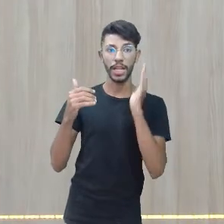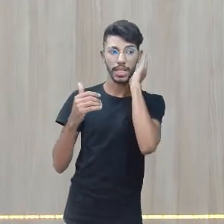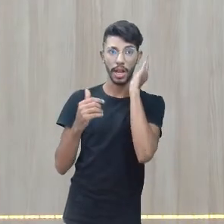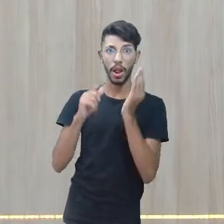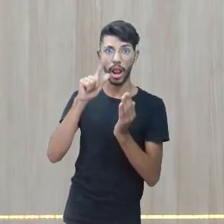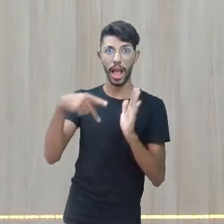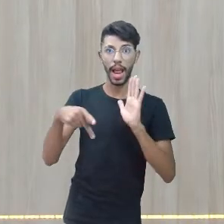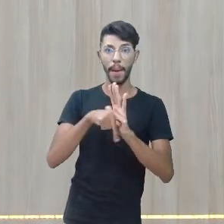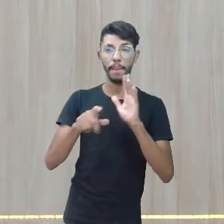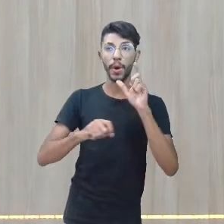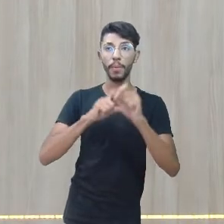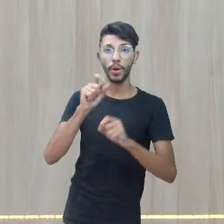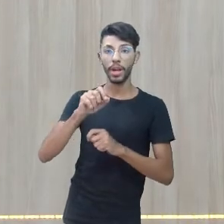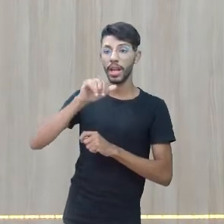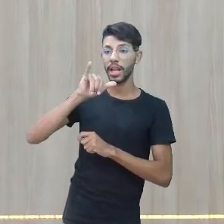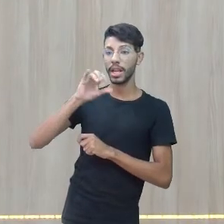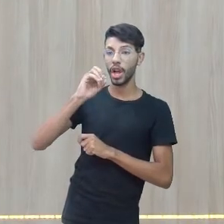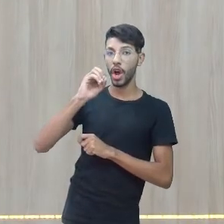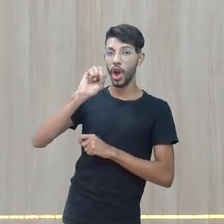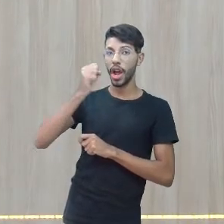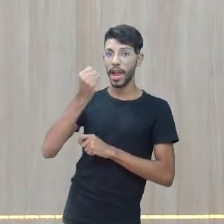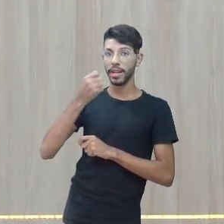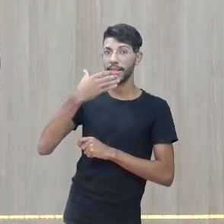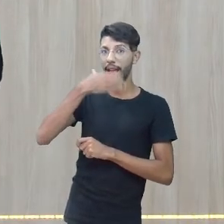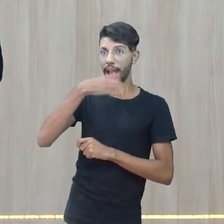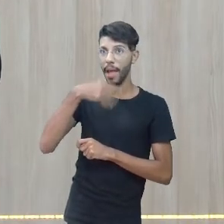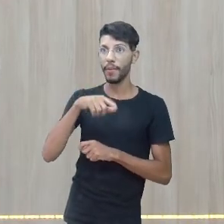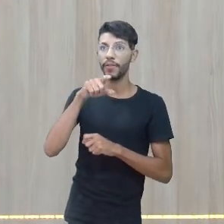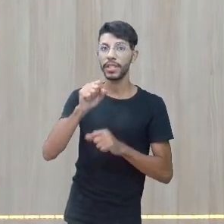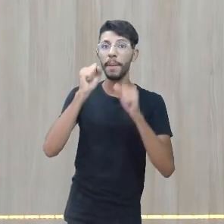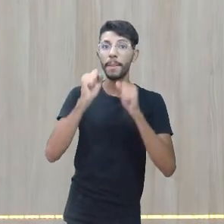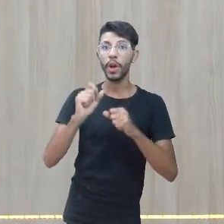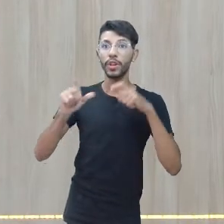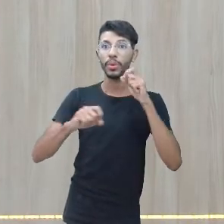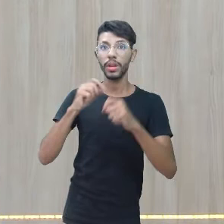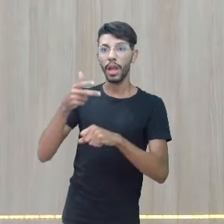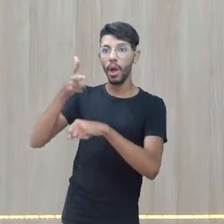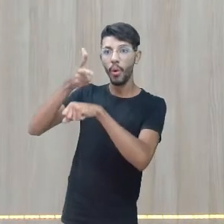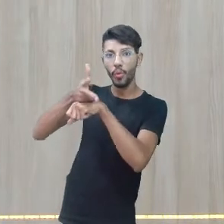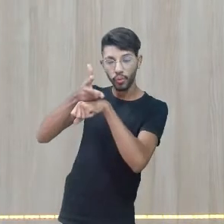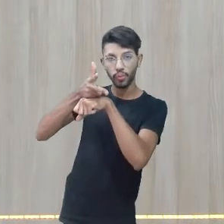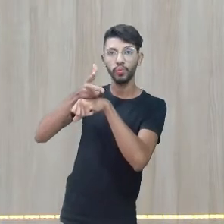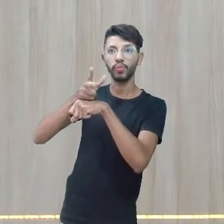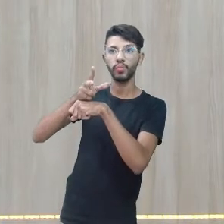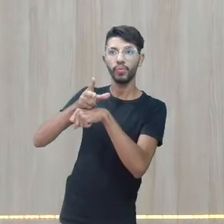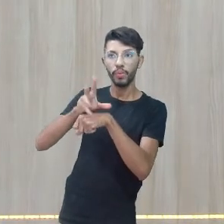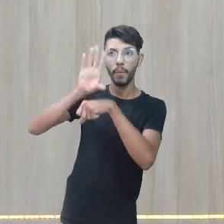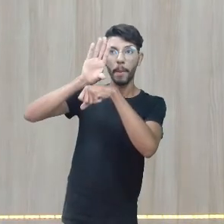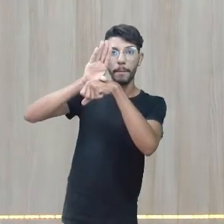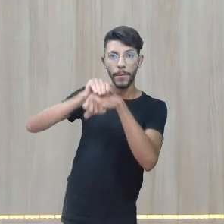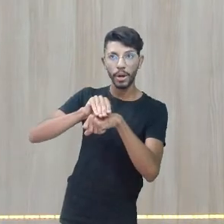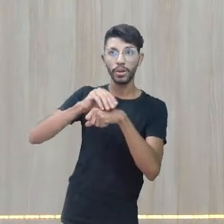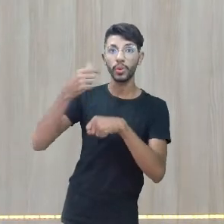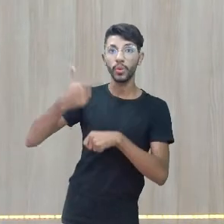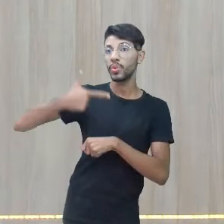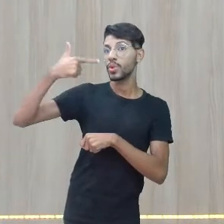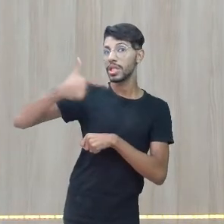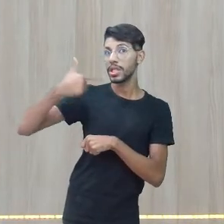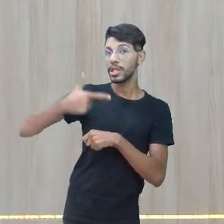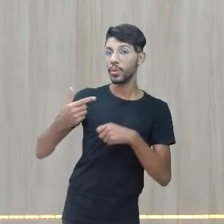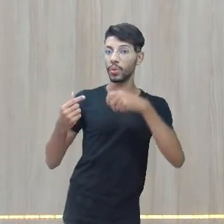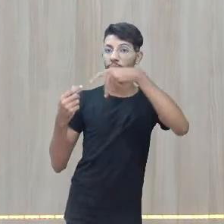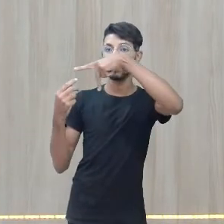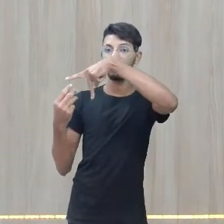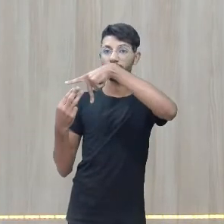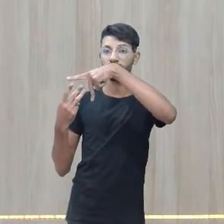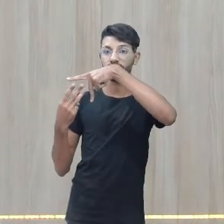iOS, você aponta a câmera do seu celular para o segundo QR Code que aparece do